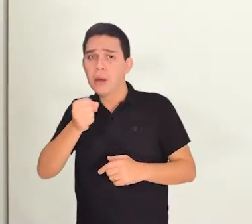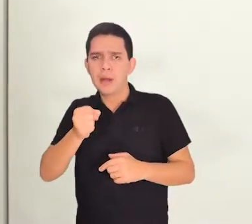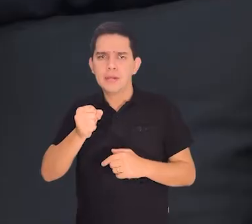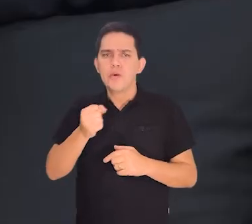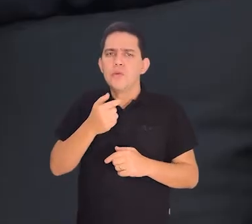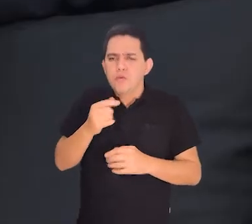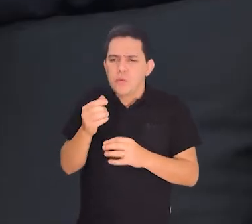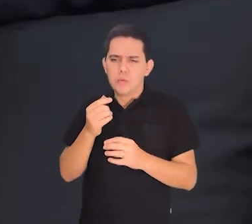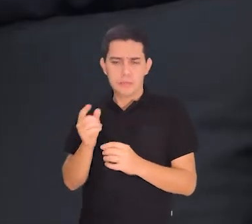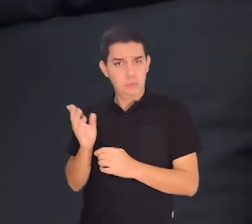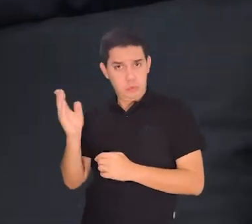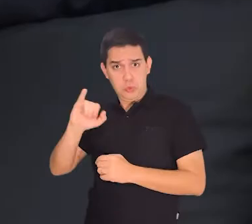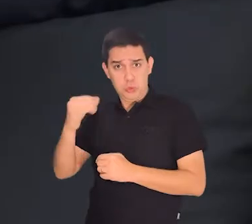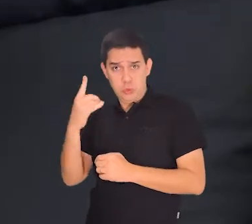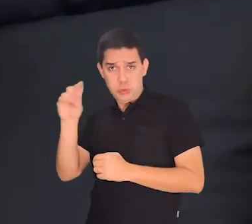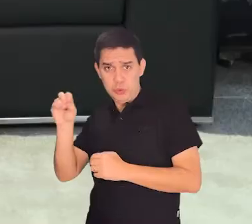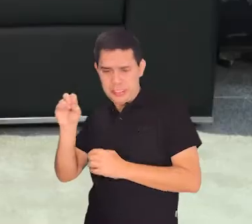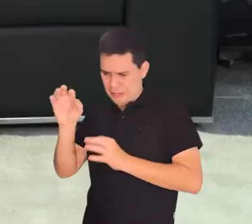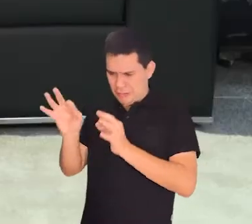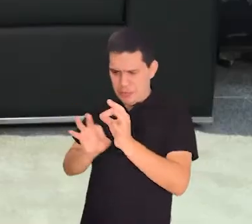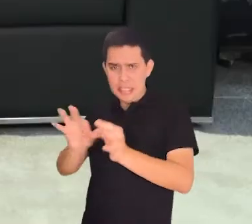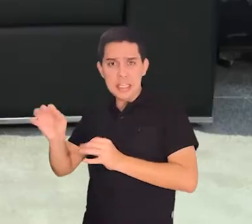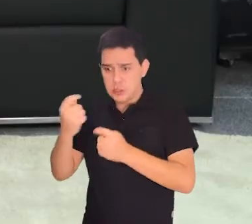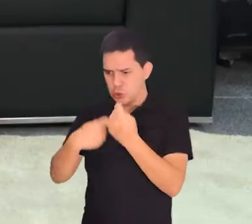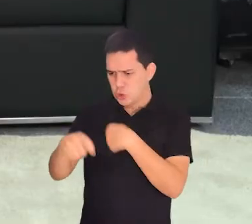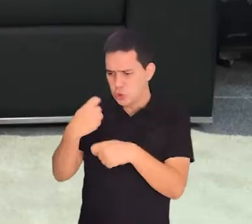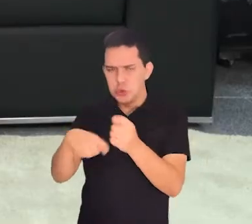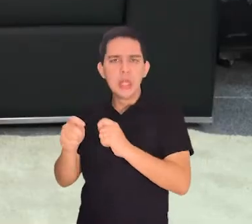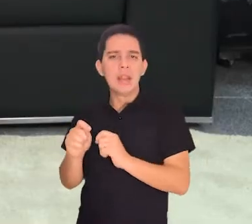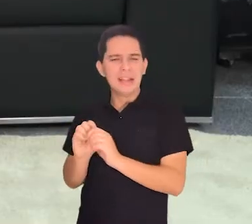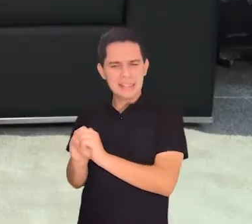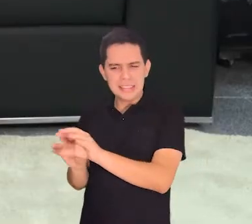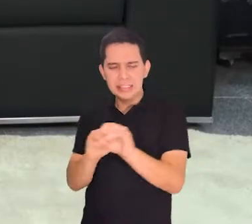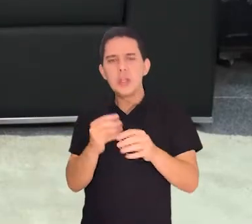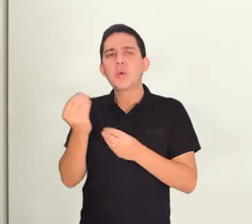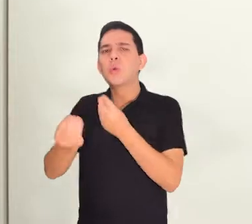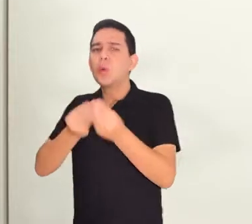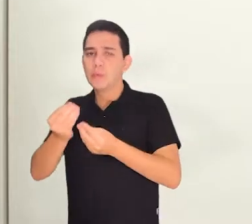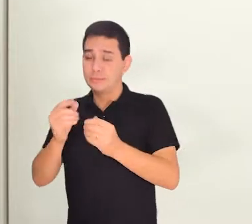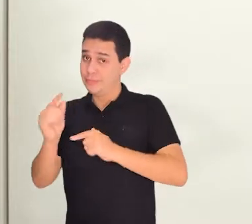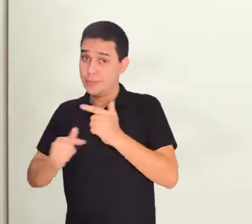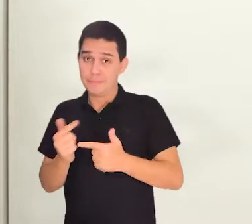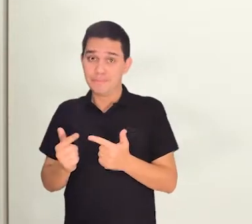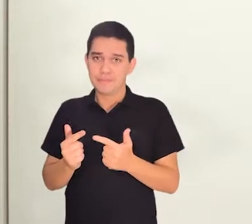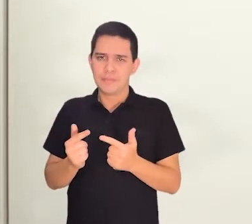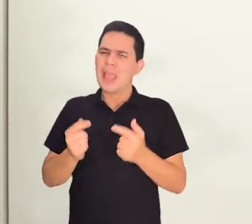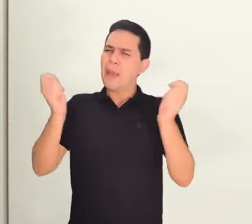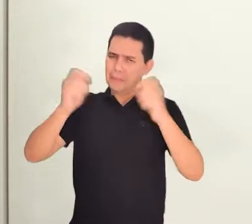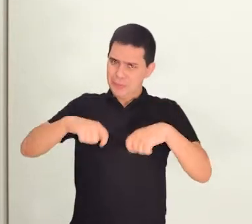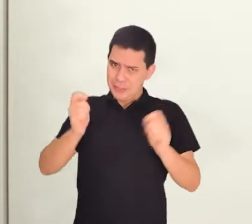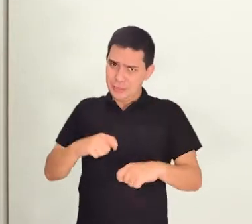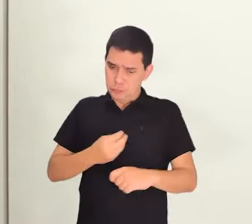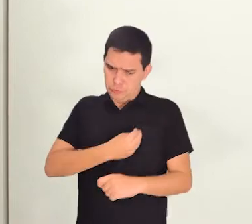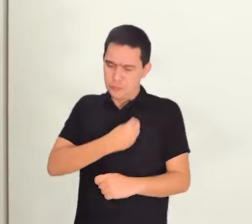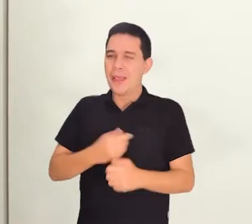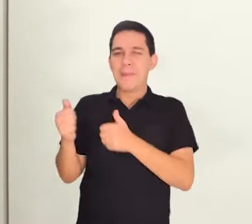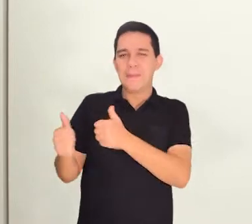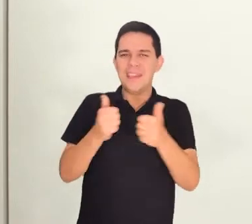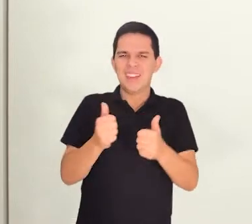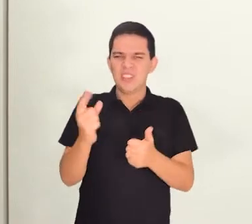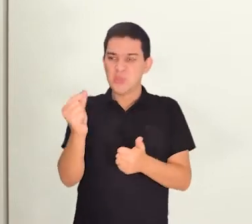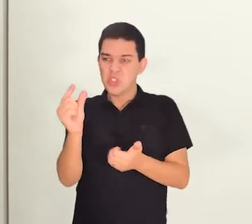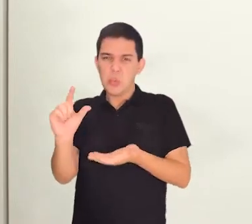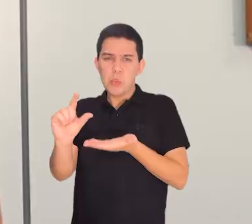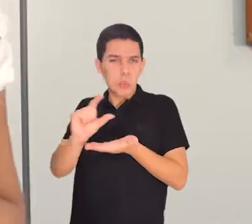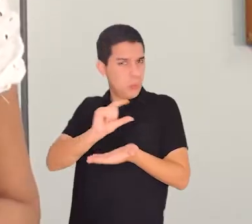planejador financeiro pessoal João Gondim fala sobre educação financeira do trabalhador. Afinal, é possível viver bem com o que